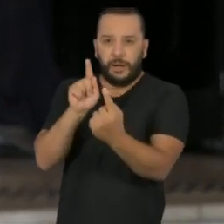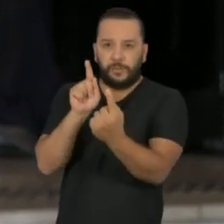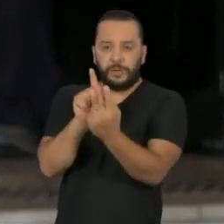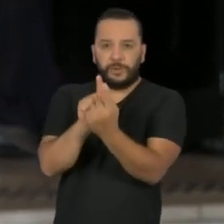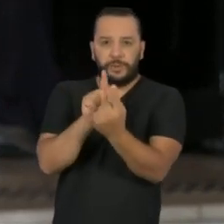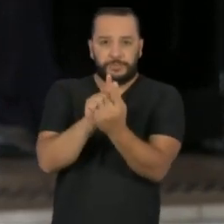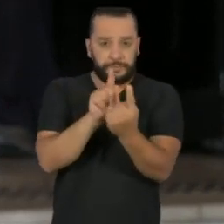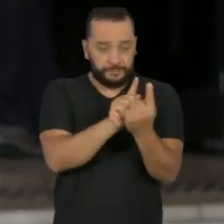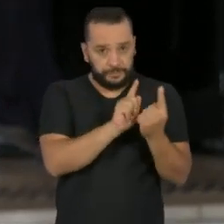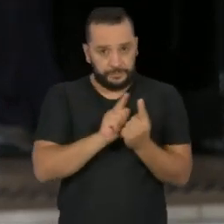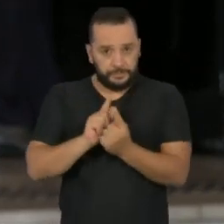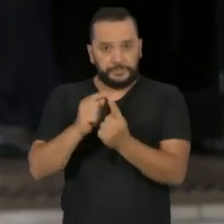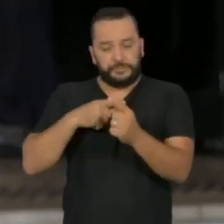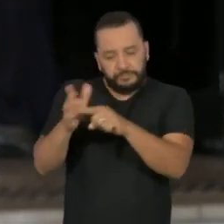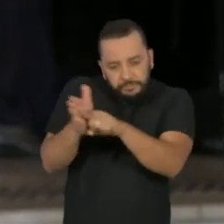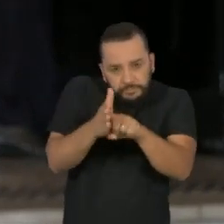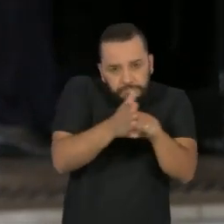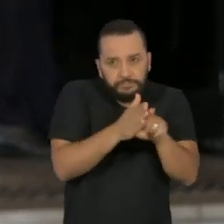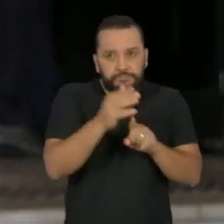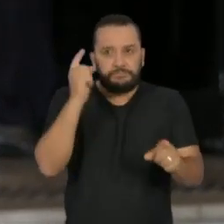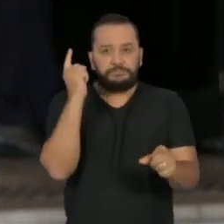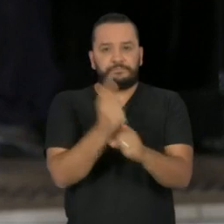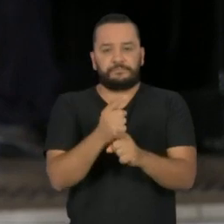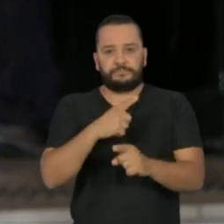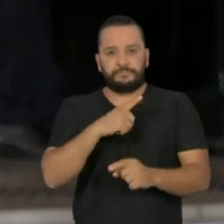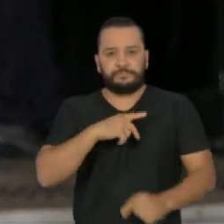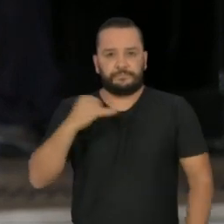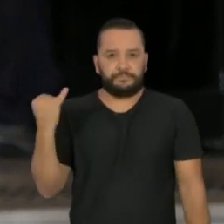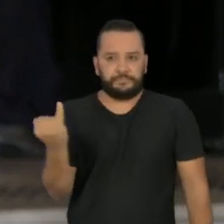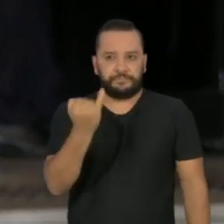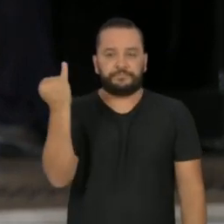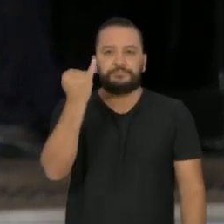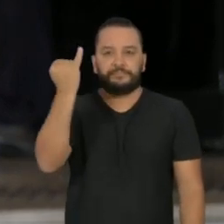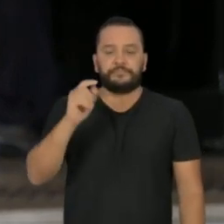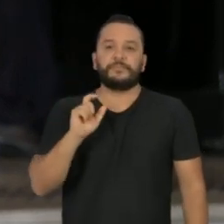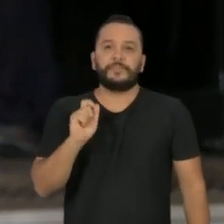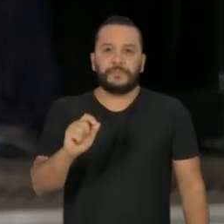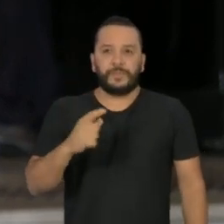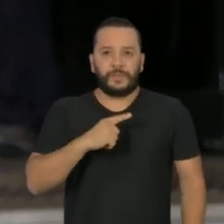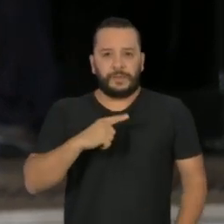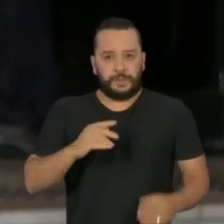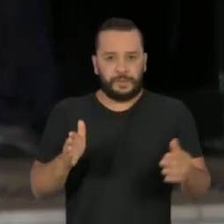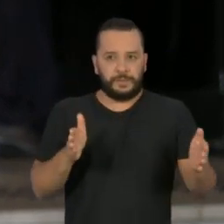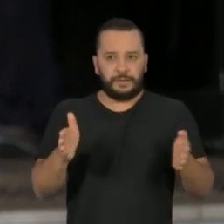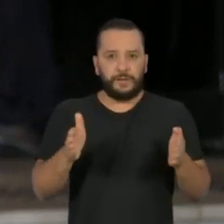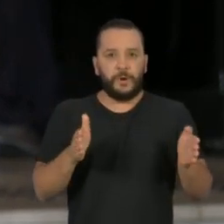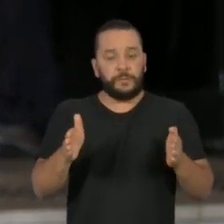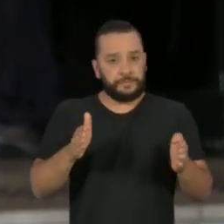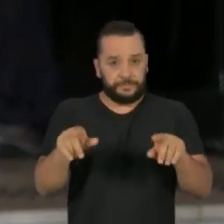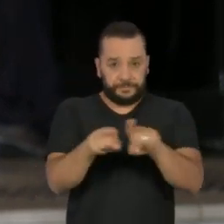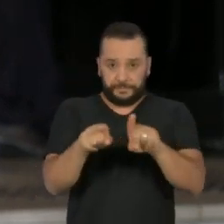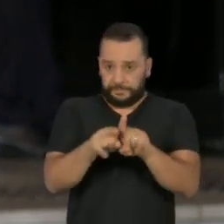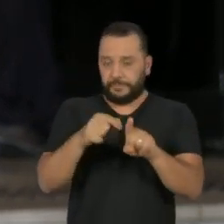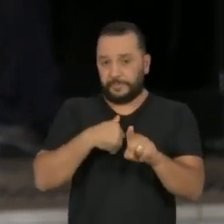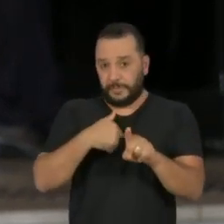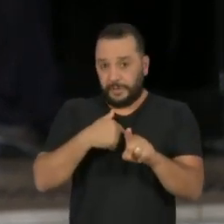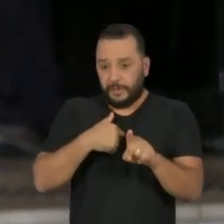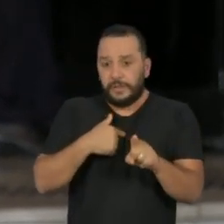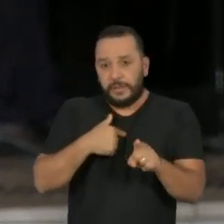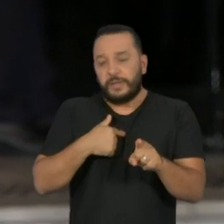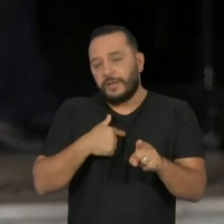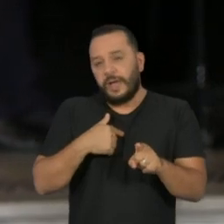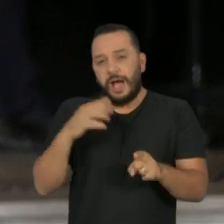diagnóstico do coronavírus. Isso é muito importante por conta que, a curto prazo, nós teremos uma demanda